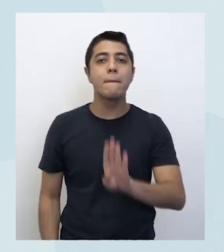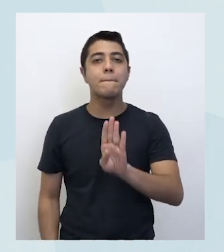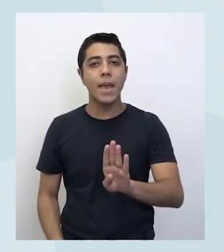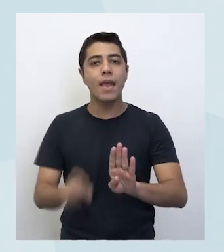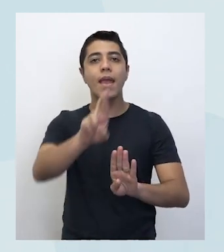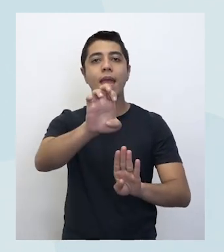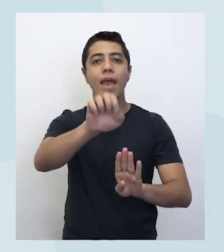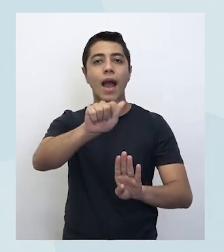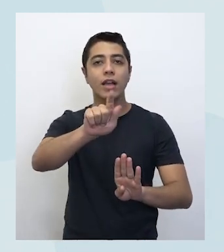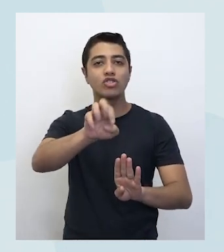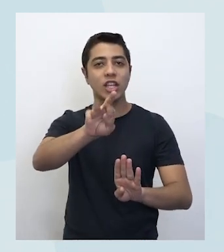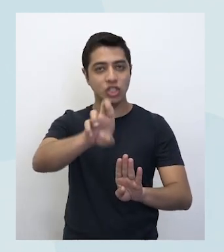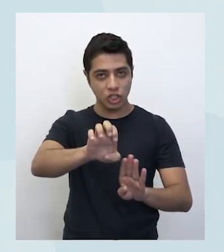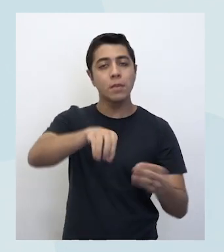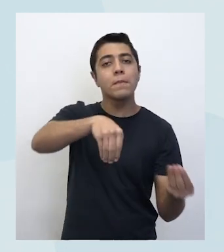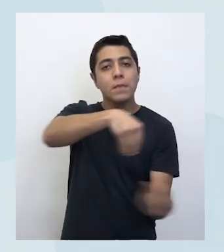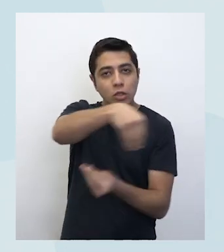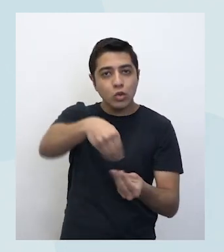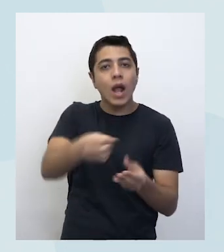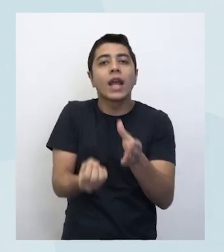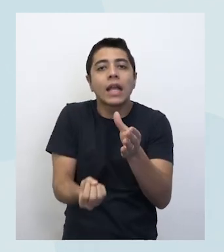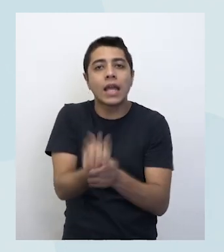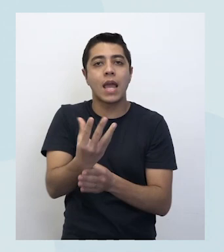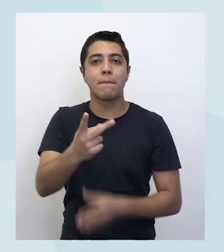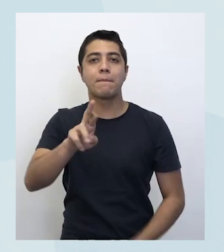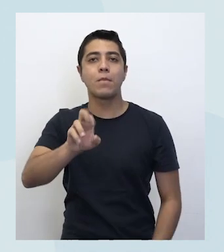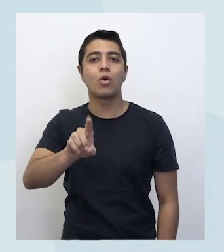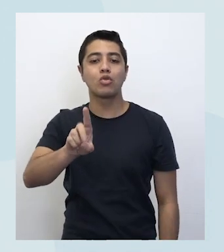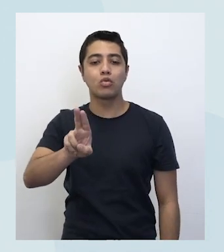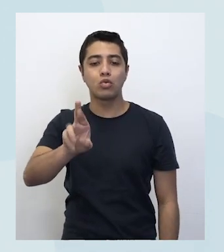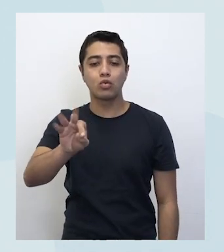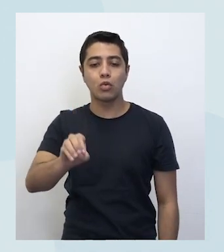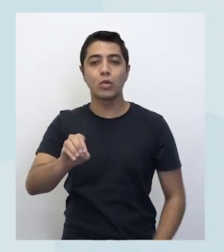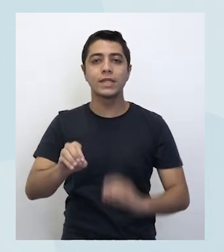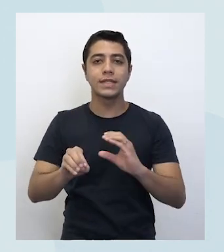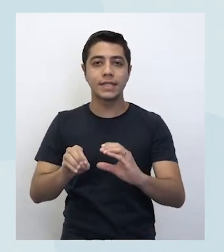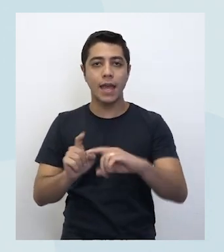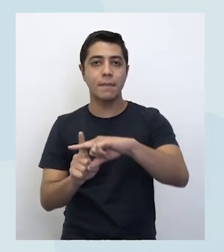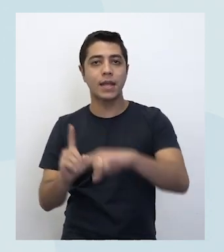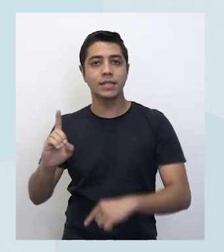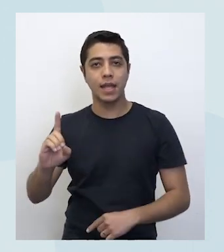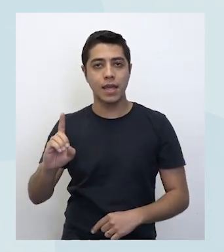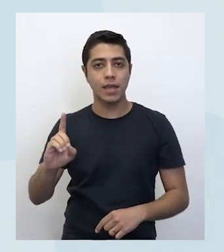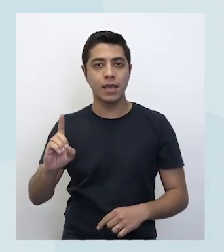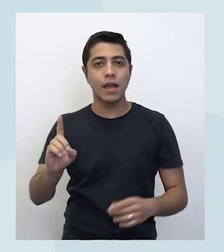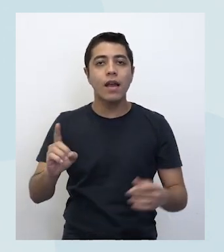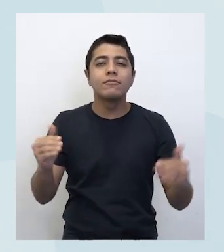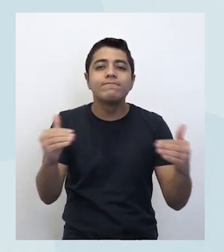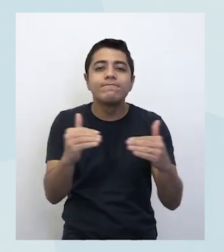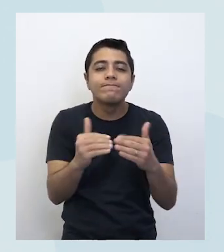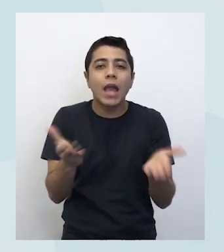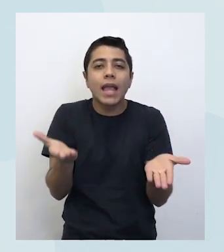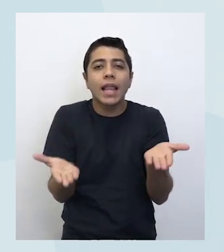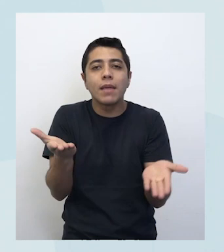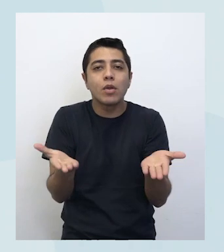ele também pode voltar, né? Eu tenho essa setinha de ida e de volta. Então, vai chegar um momento que ele vai estar no equilíbrio. E quando chega nesse equilíbrio, é quando a velocidade